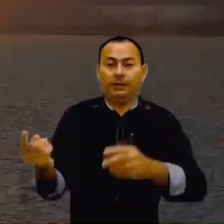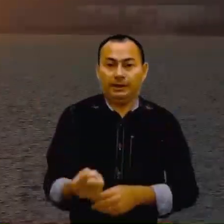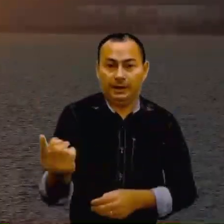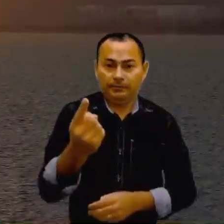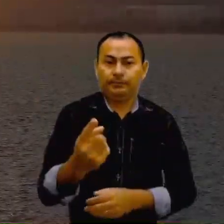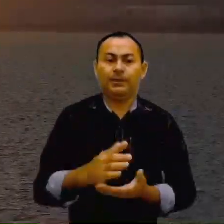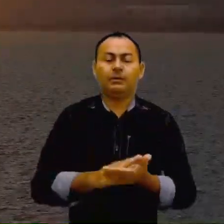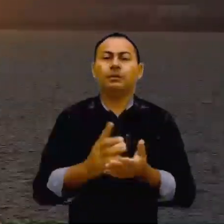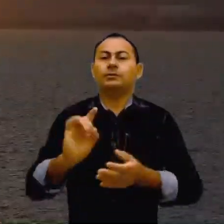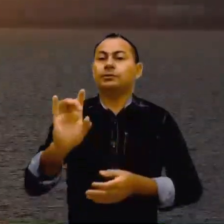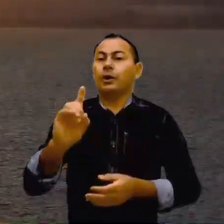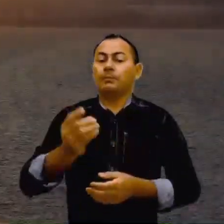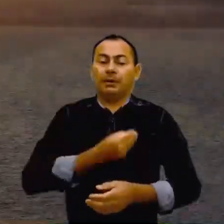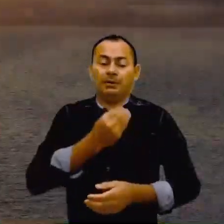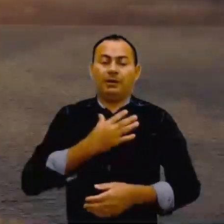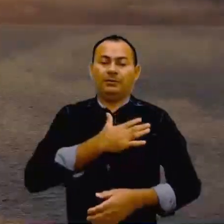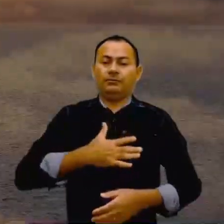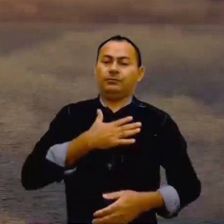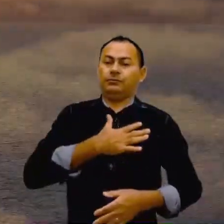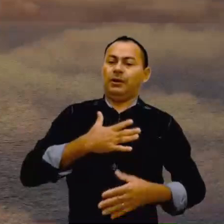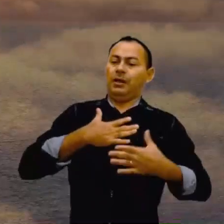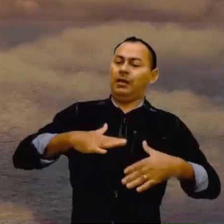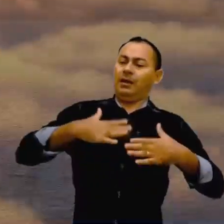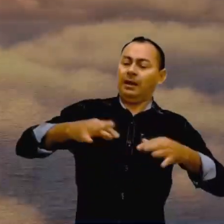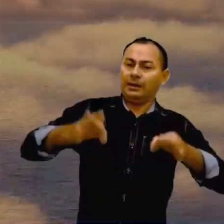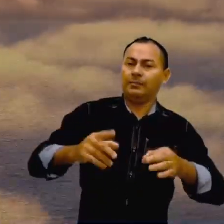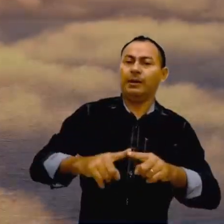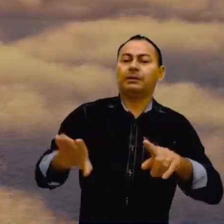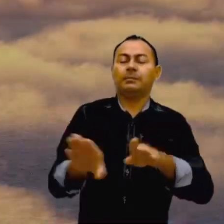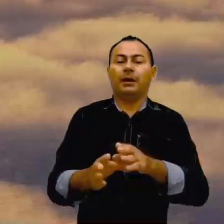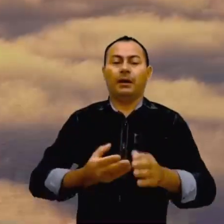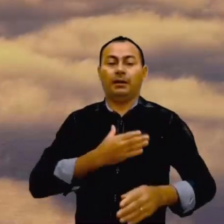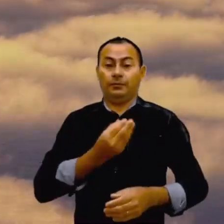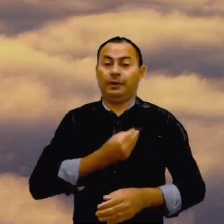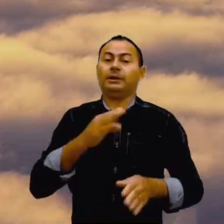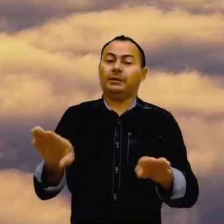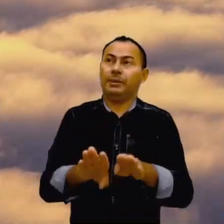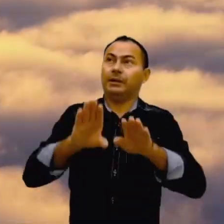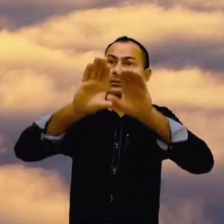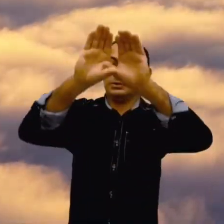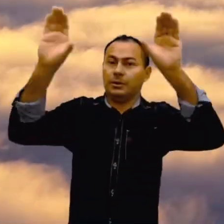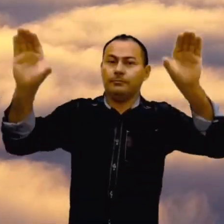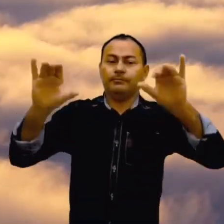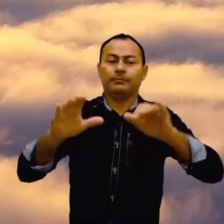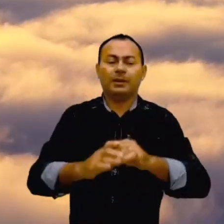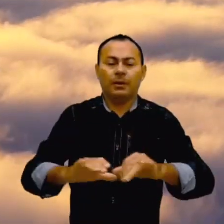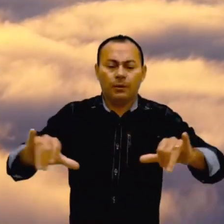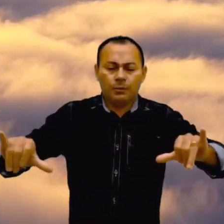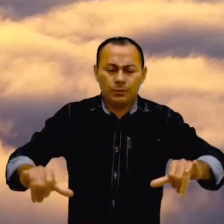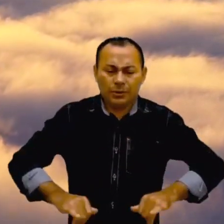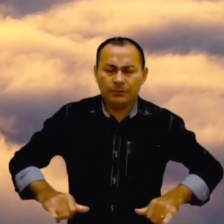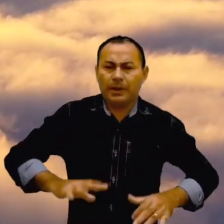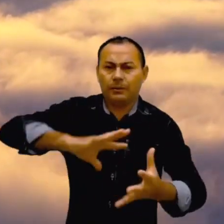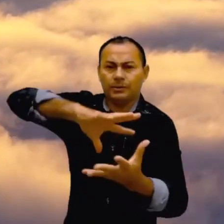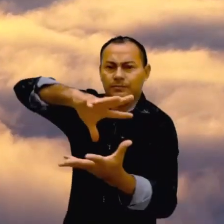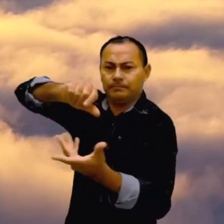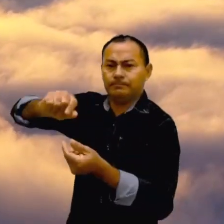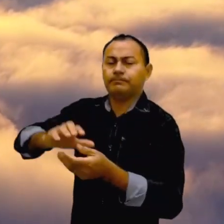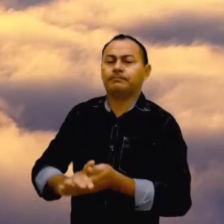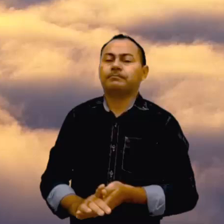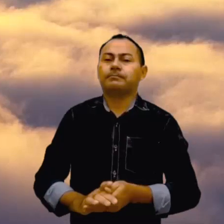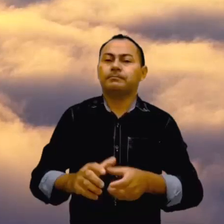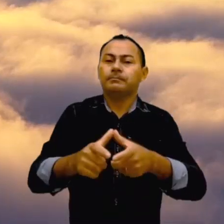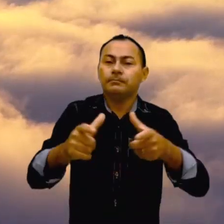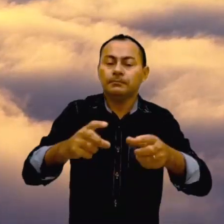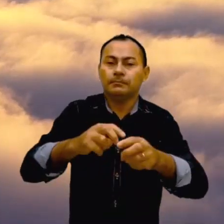para uma vida satisfeita na terra, mas para o desenvolvimento de uma vida no céu. O sofrimento é universal,